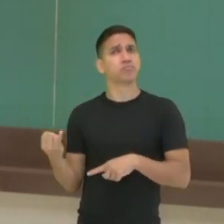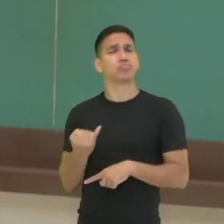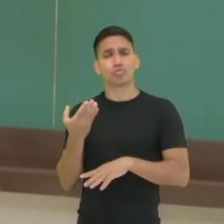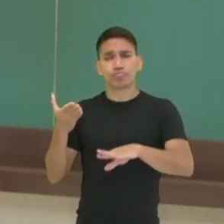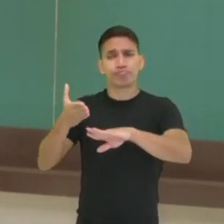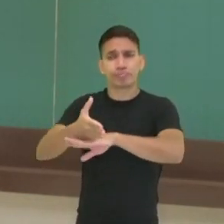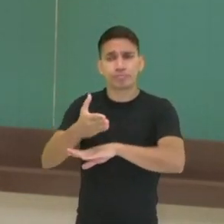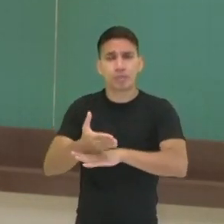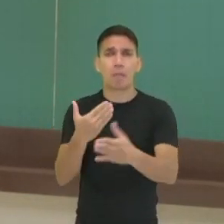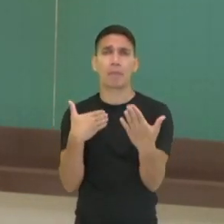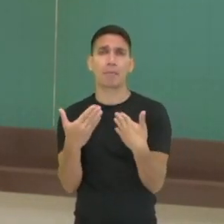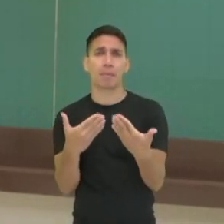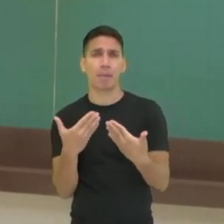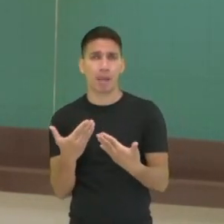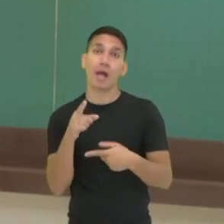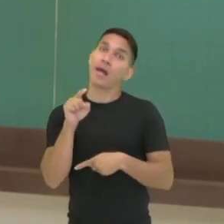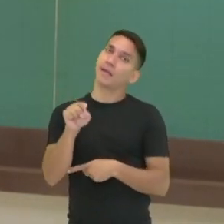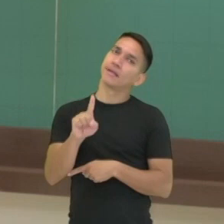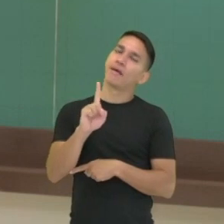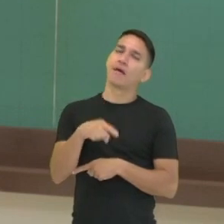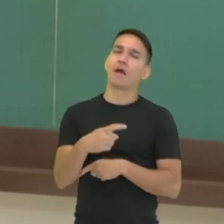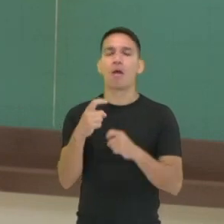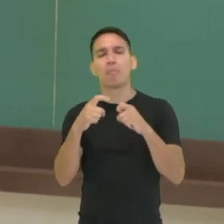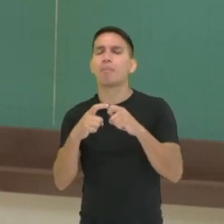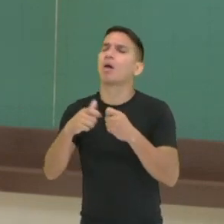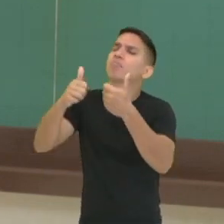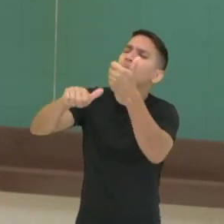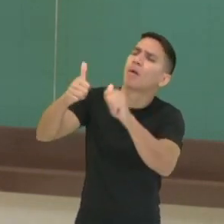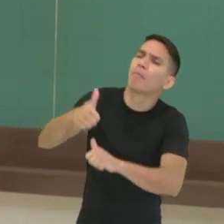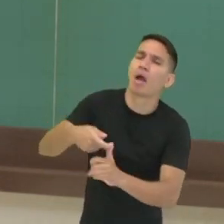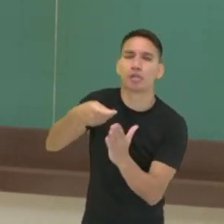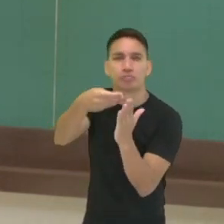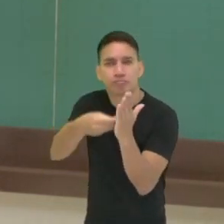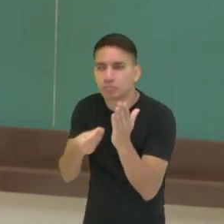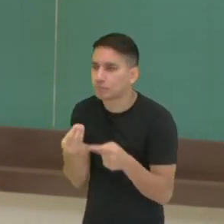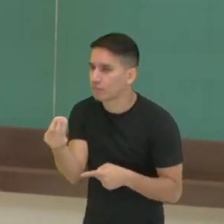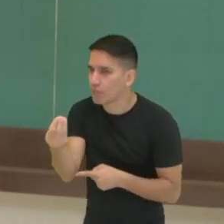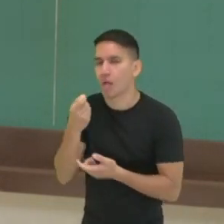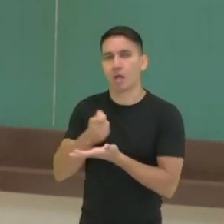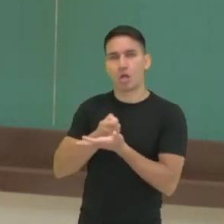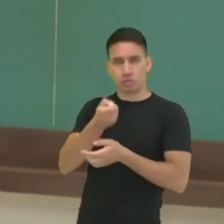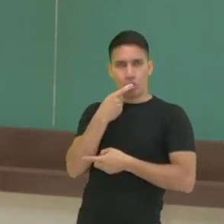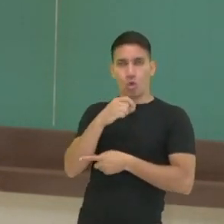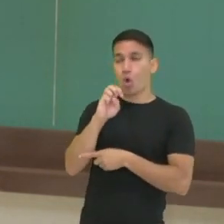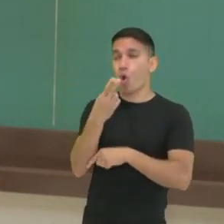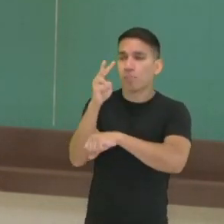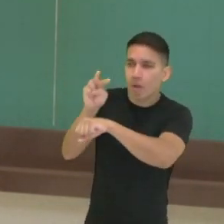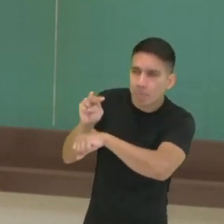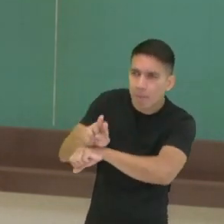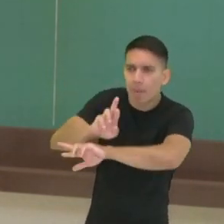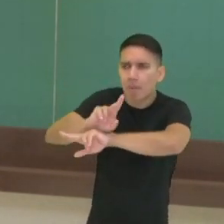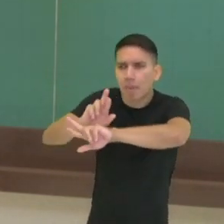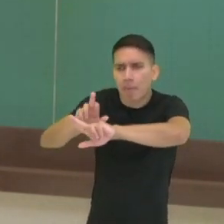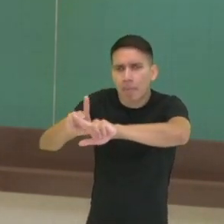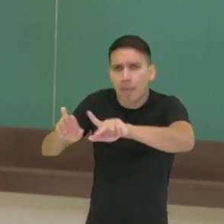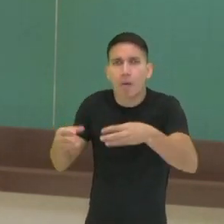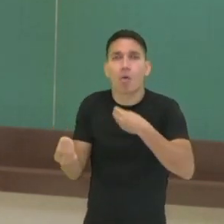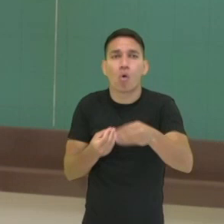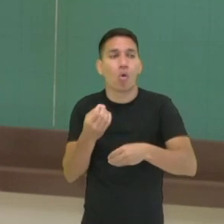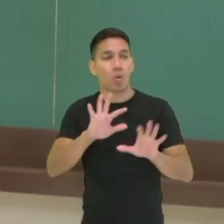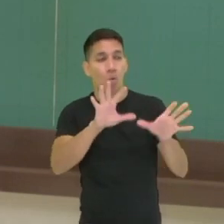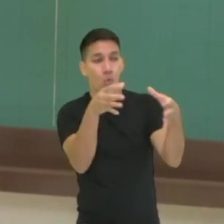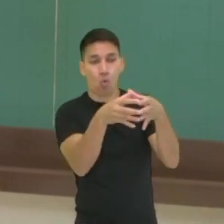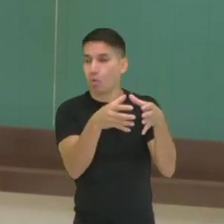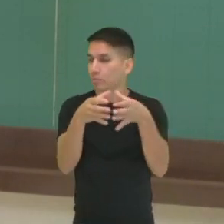médico. Aí ele vai prescrever algum medicamento, algum tratamento, uma outra equipe,